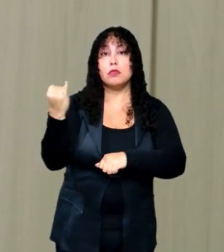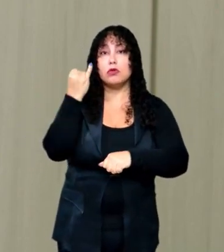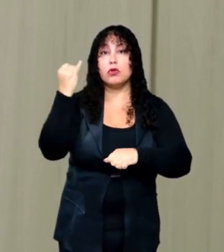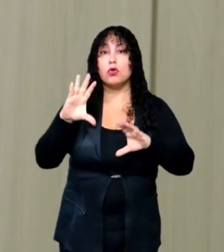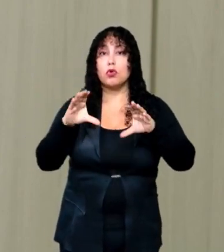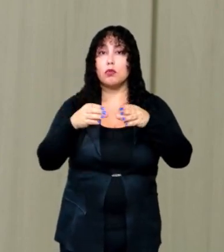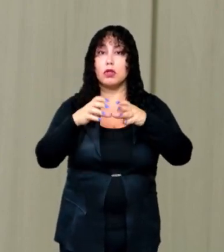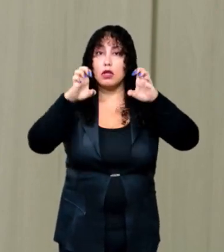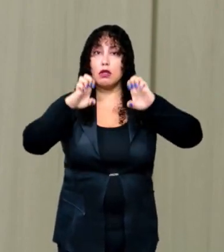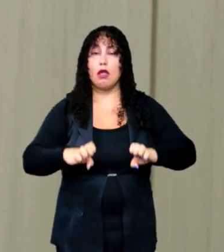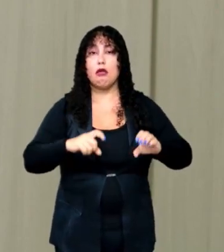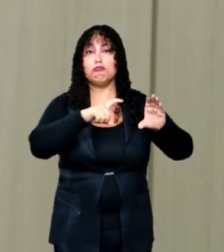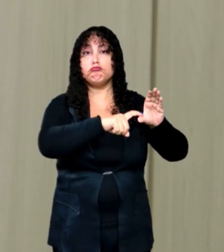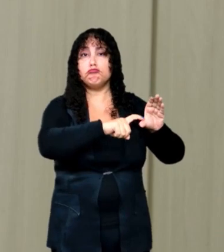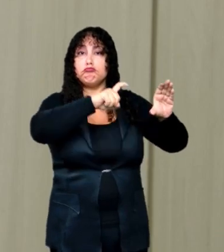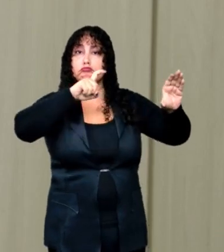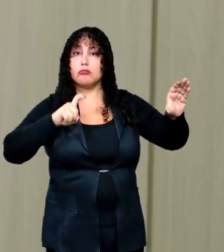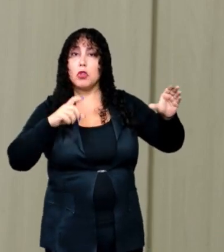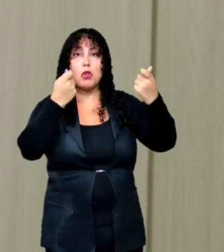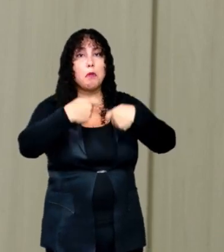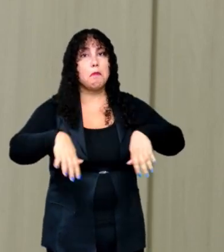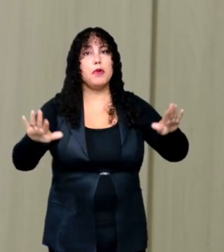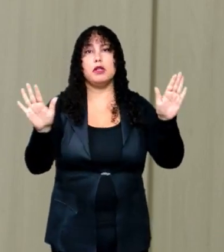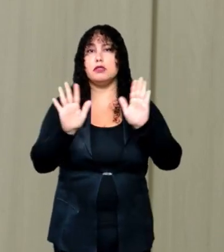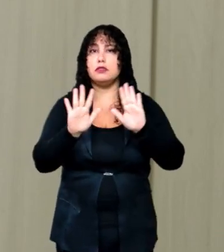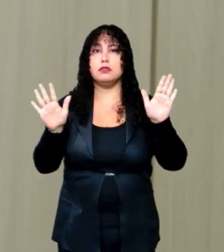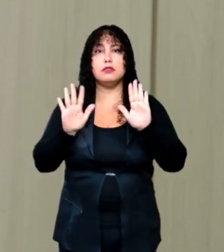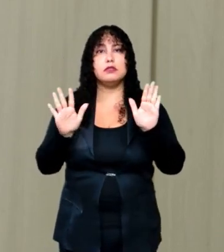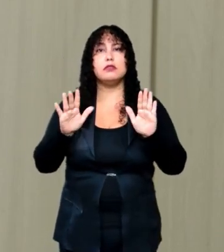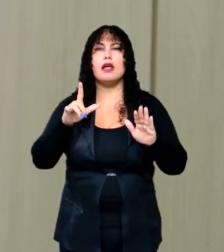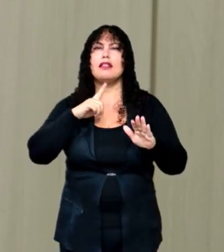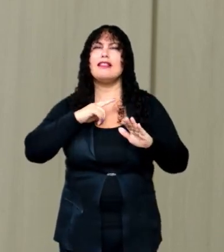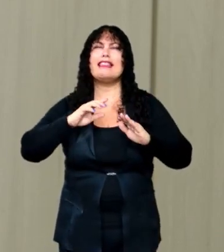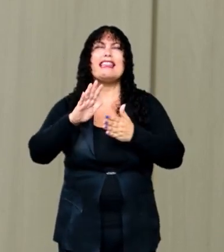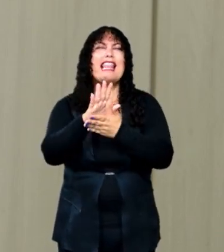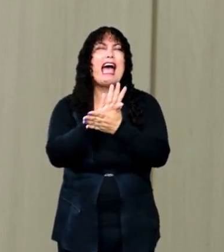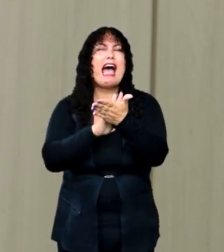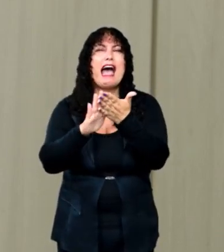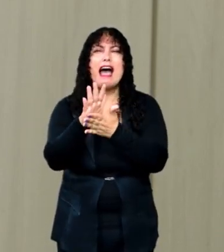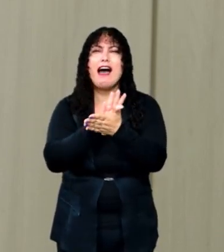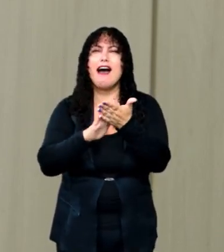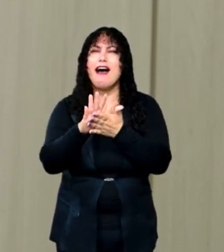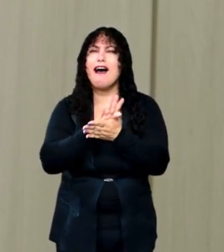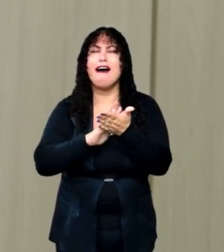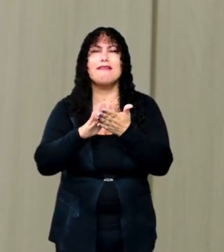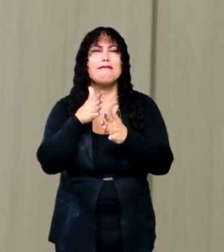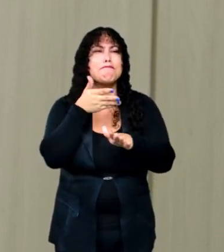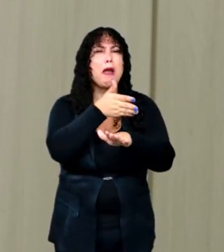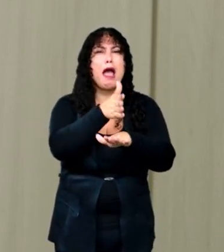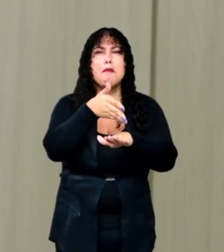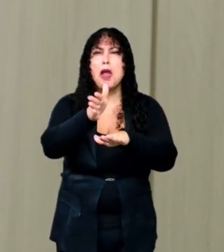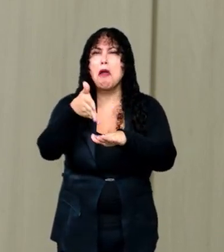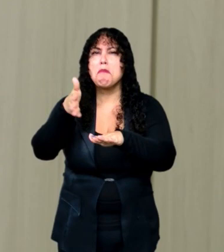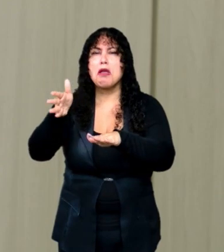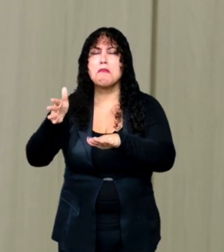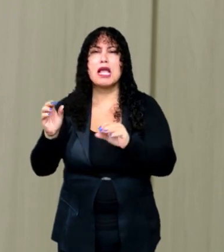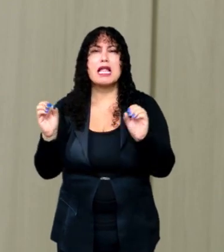ele é independente. Ele não precisa passar por nada, nenhuma